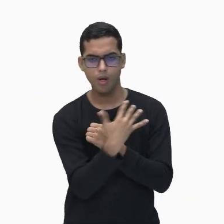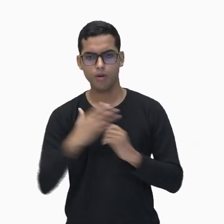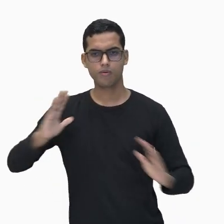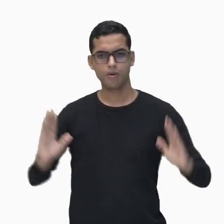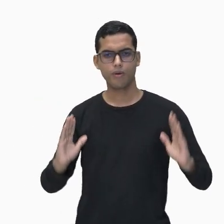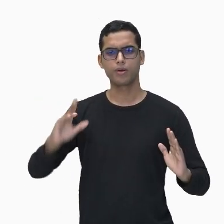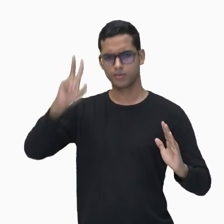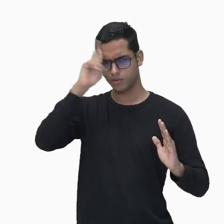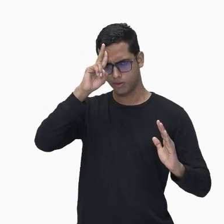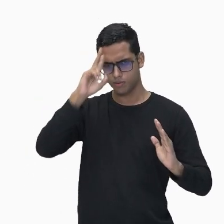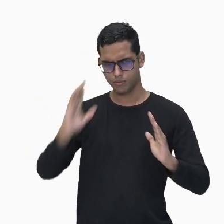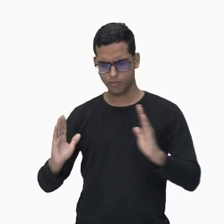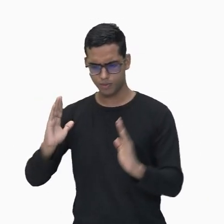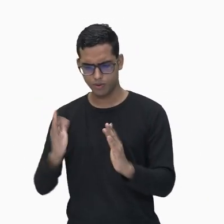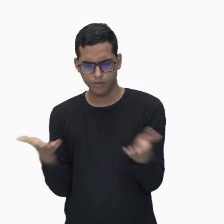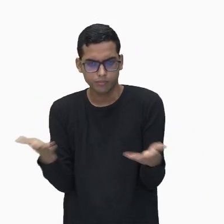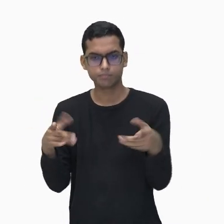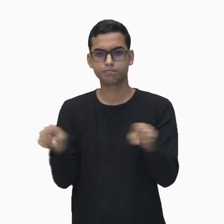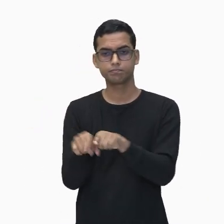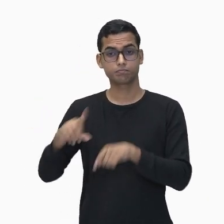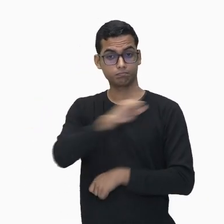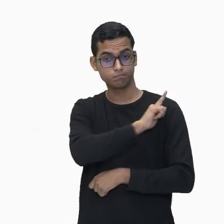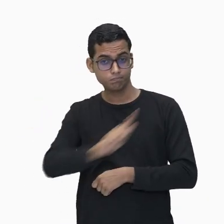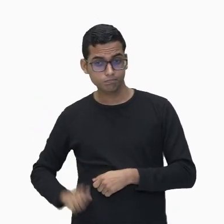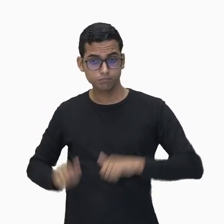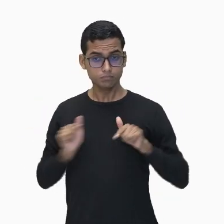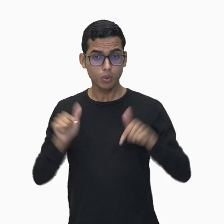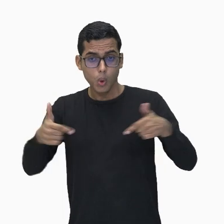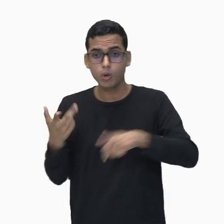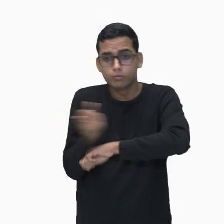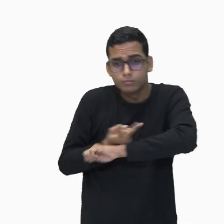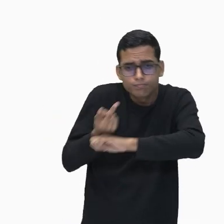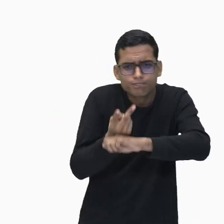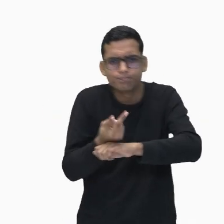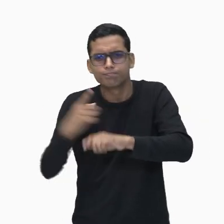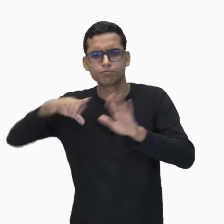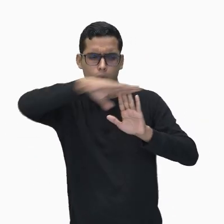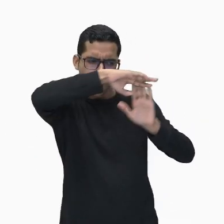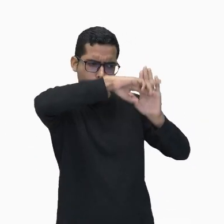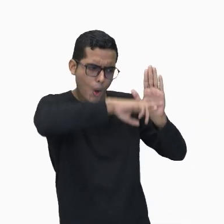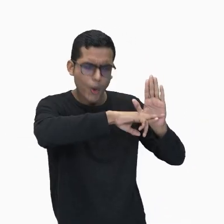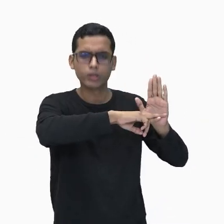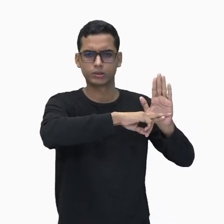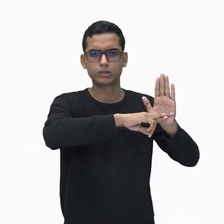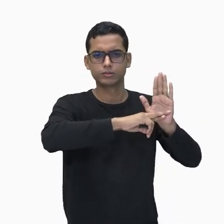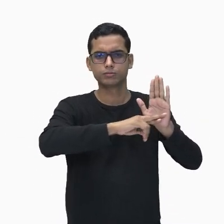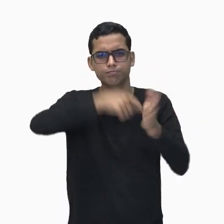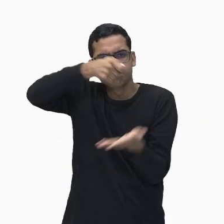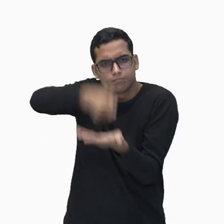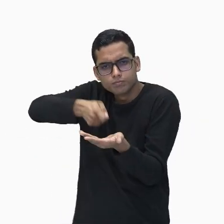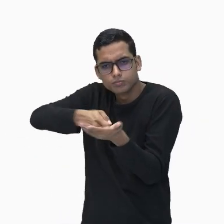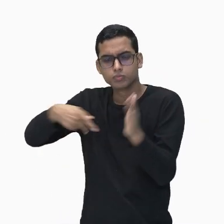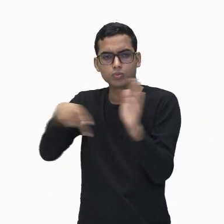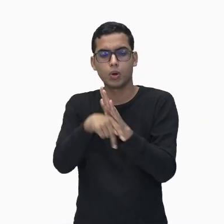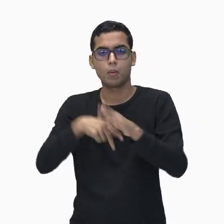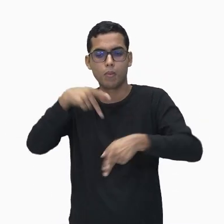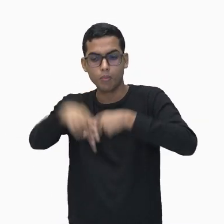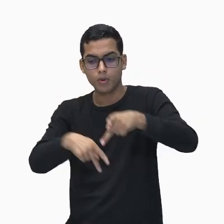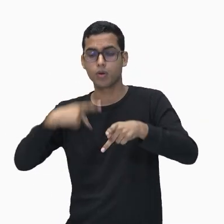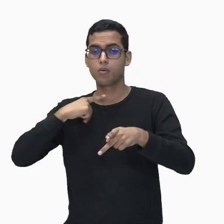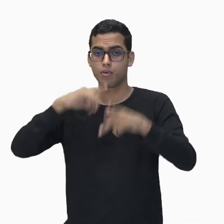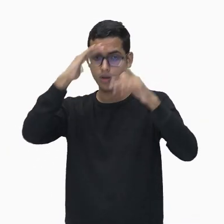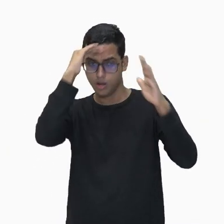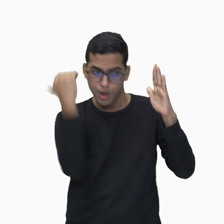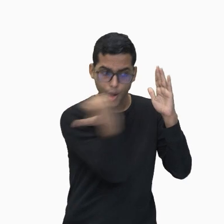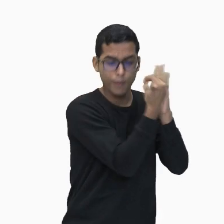de Covid, em que os governos buscaram tomar uma série de medidas para evitar o contágio,